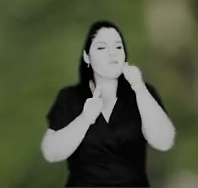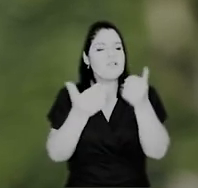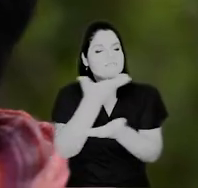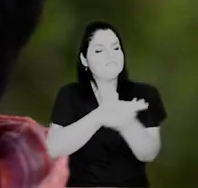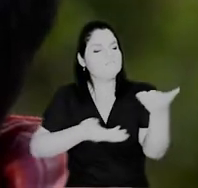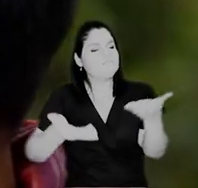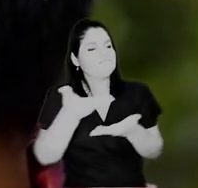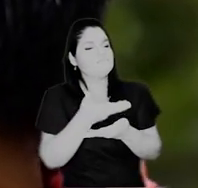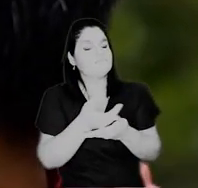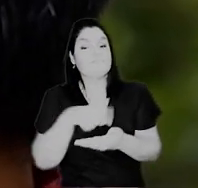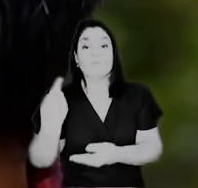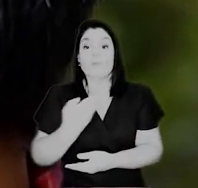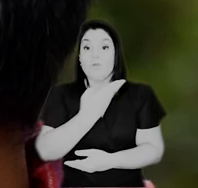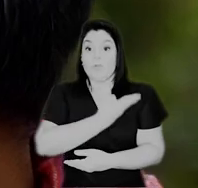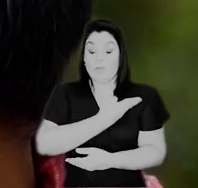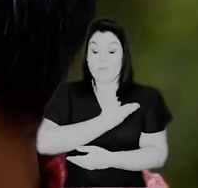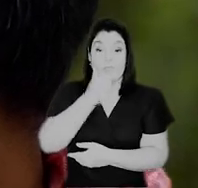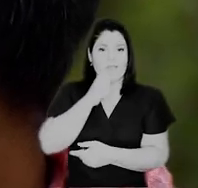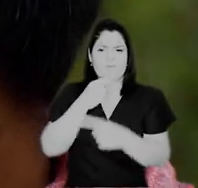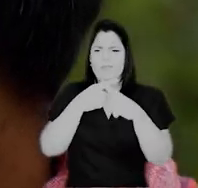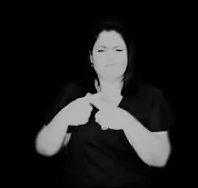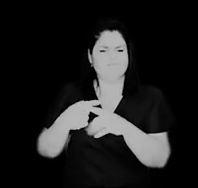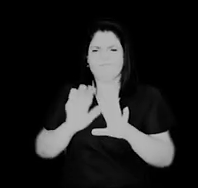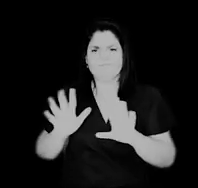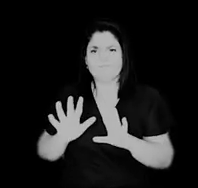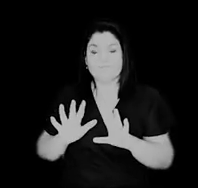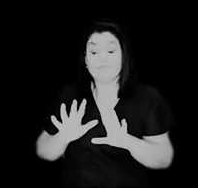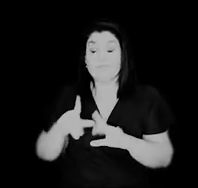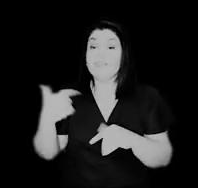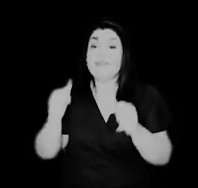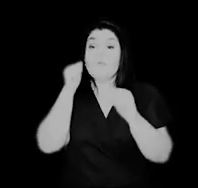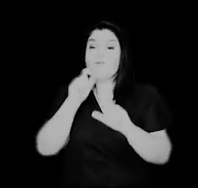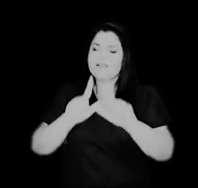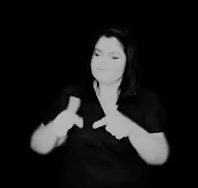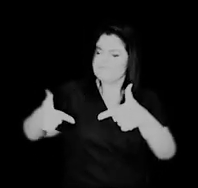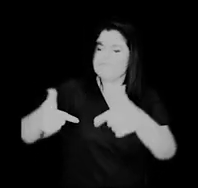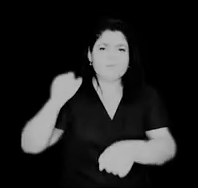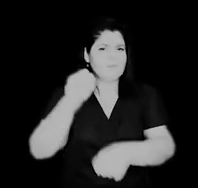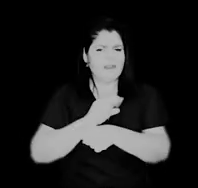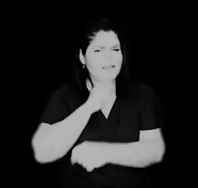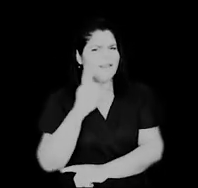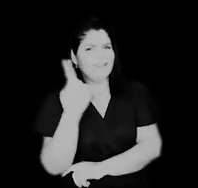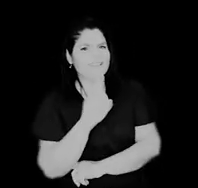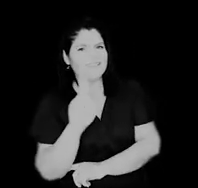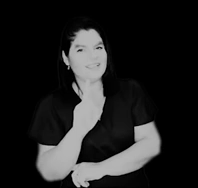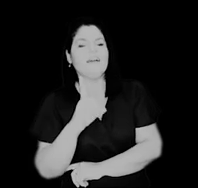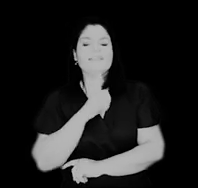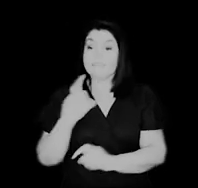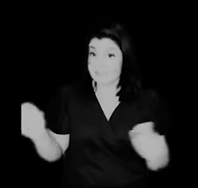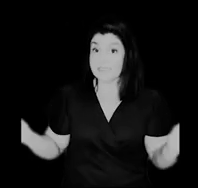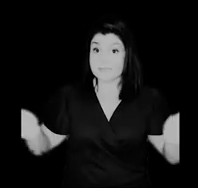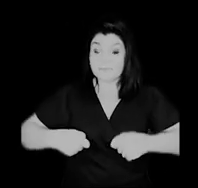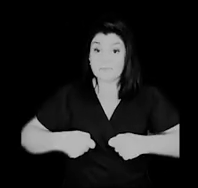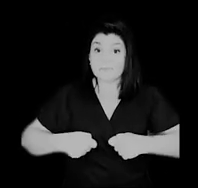as mulheres, né? Nossas companheiras não são nossas rivais. Mulheres, vamos à luta. Não vamos esperar por ninguém, não. Nós